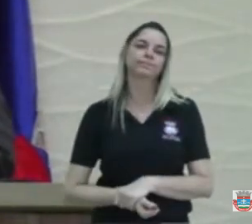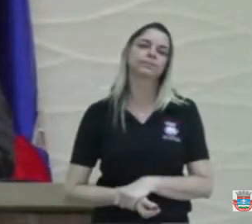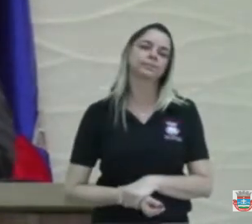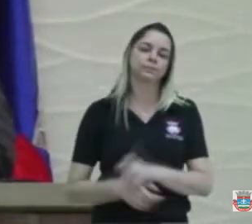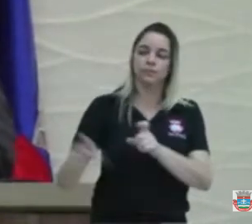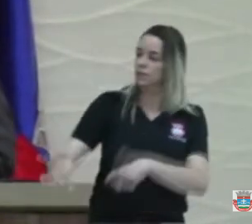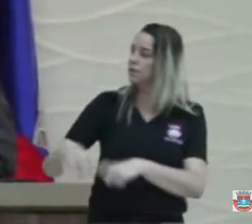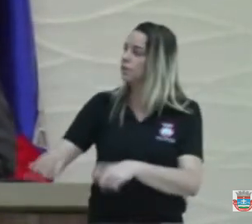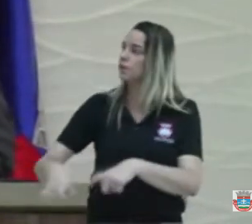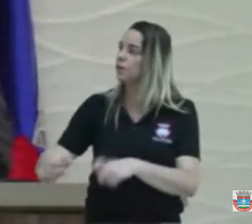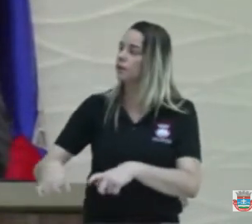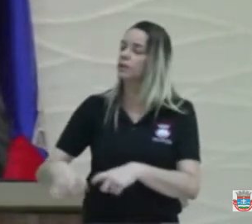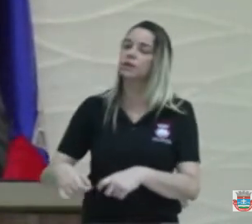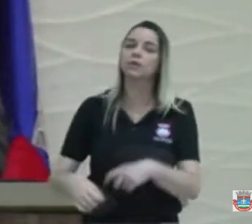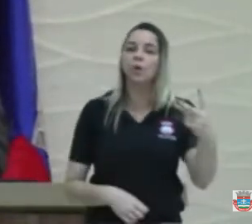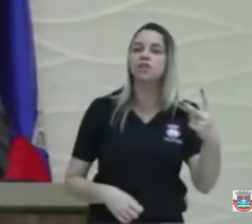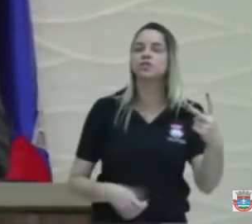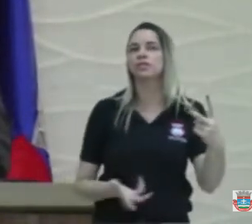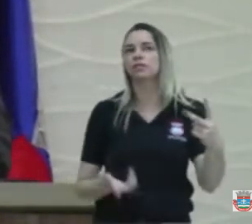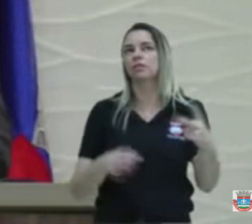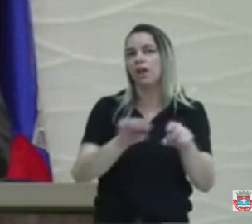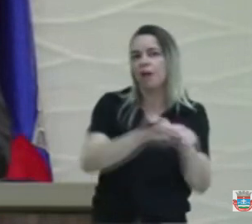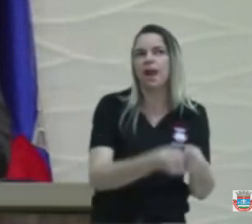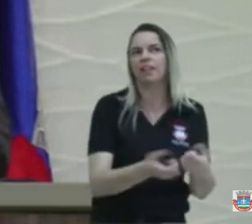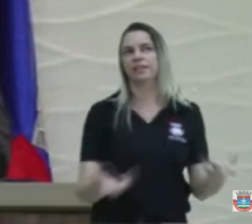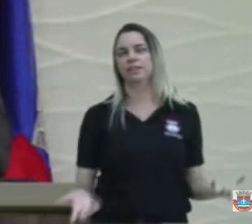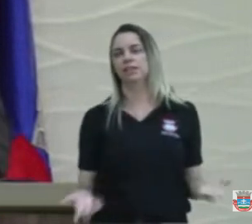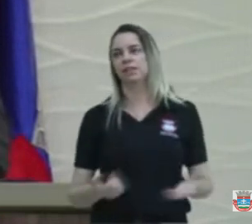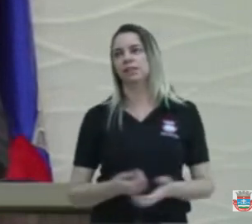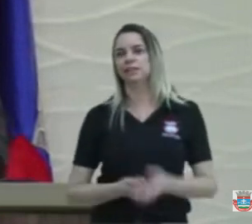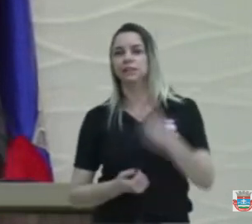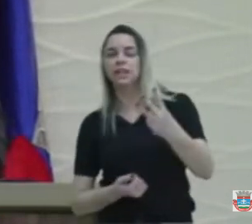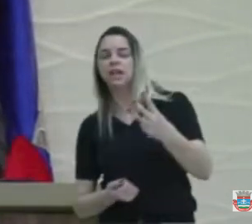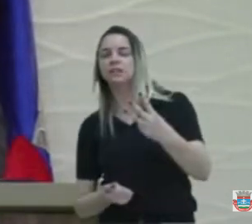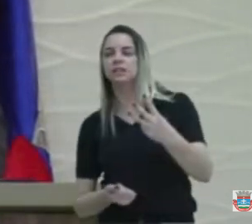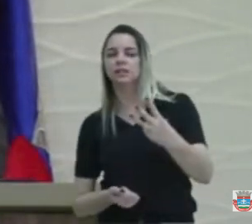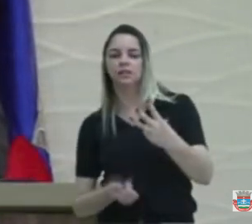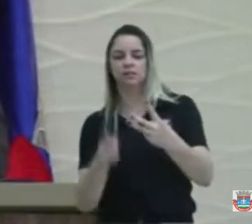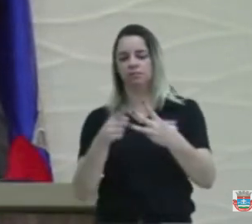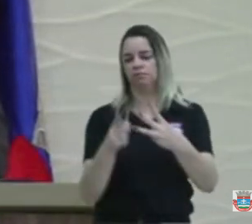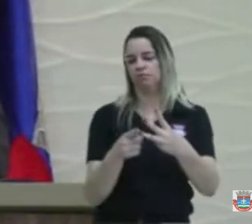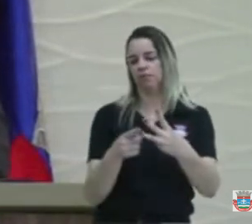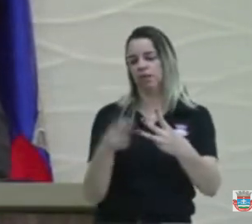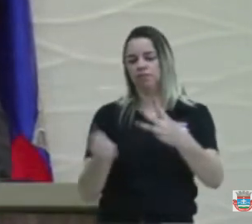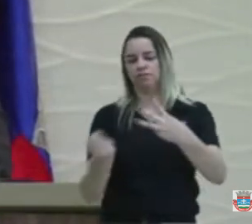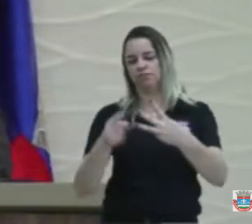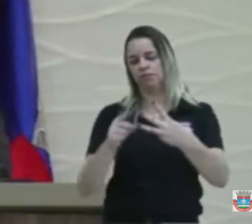rural, duas para carregadeira, tem uma quebrada. Três patró, tem duas em